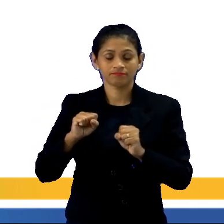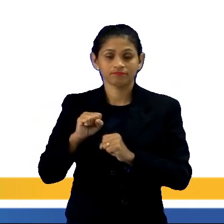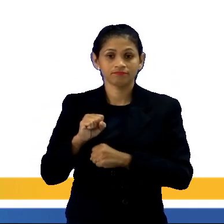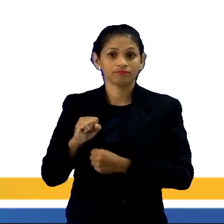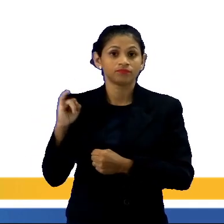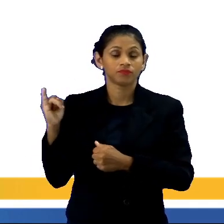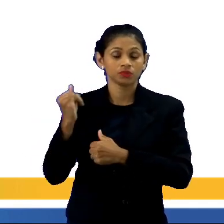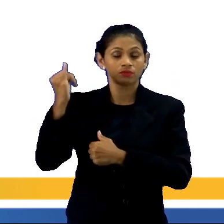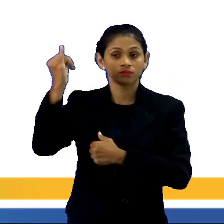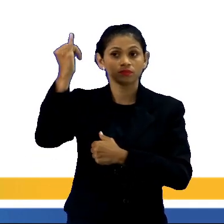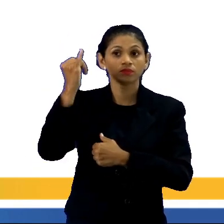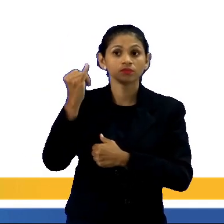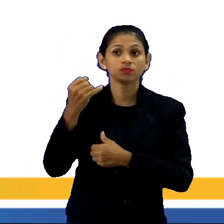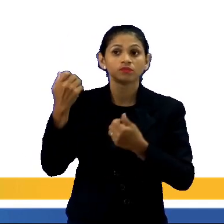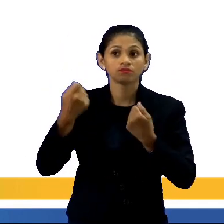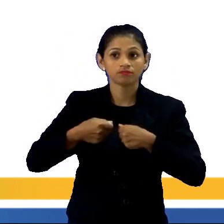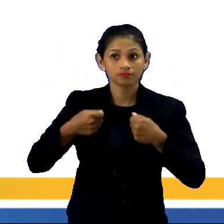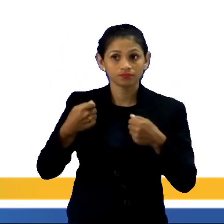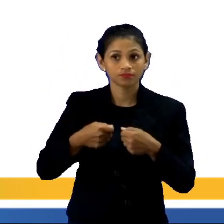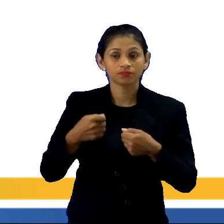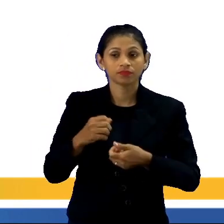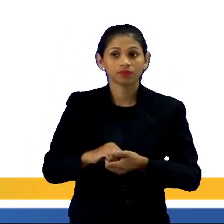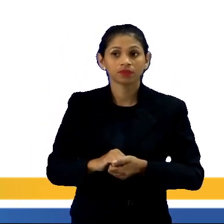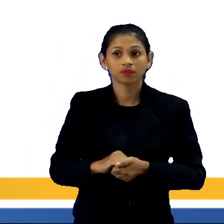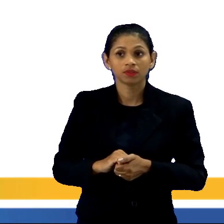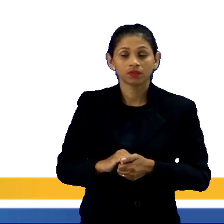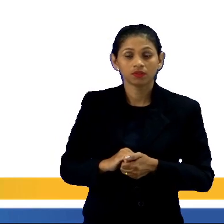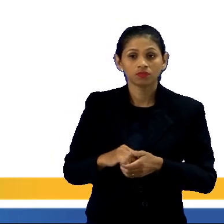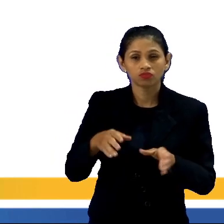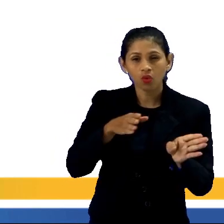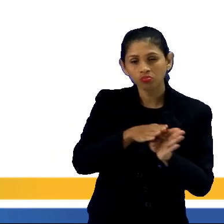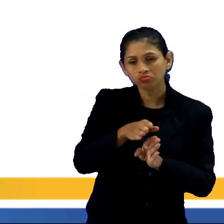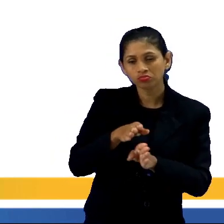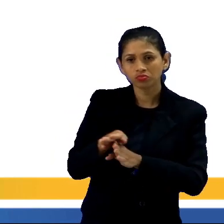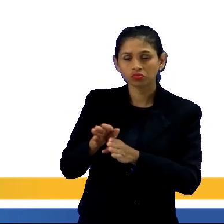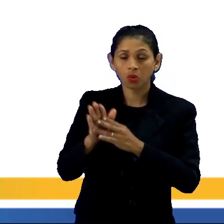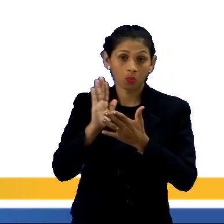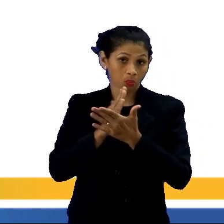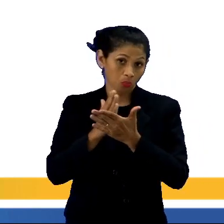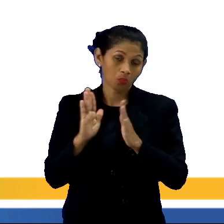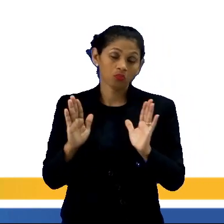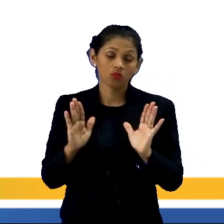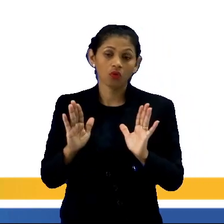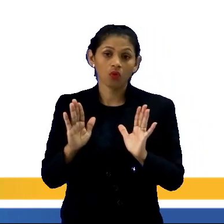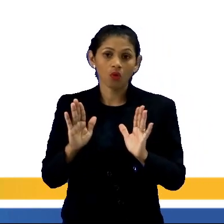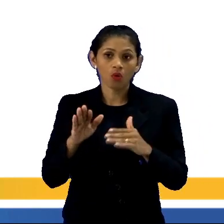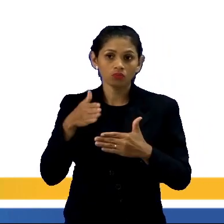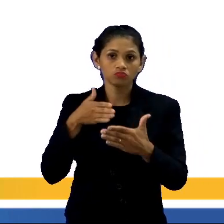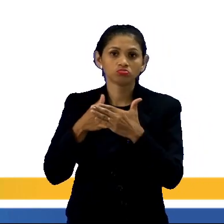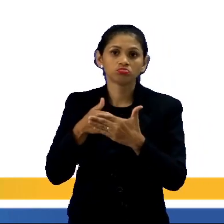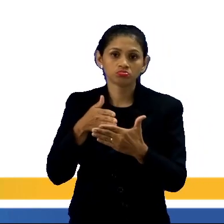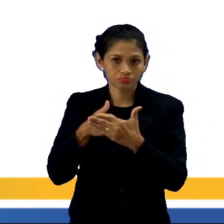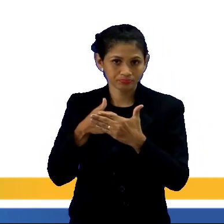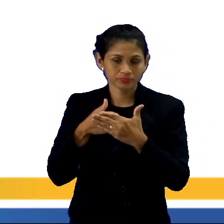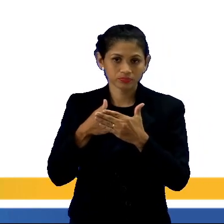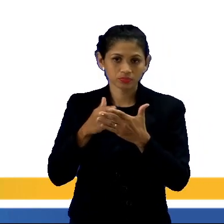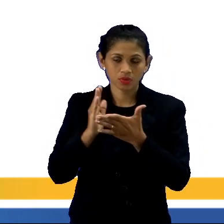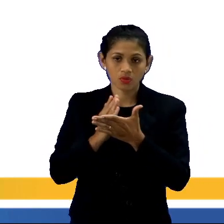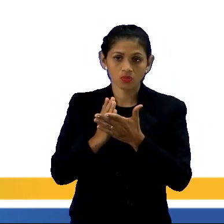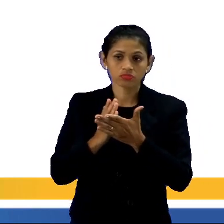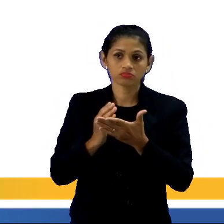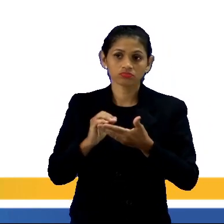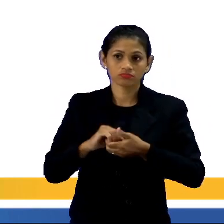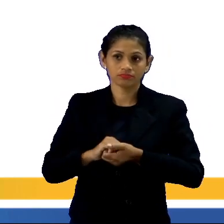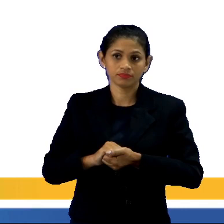essencialmente exercer uma ação reguladora, que pode ser de induzir alguma coisa ou de inibir alguma ação.